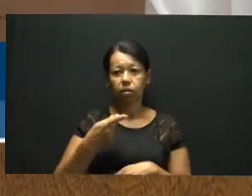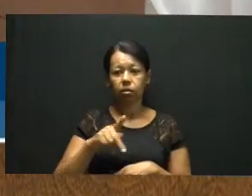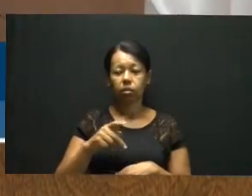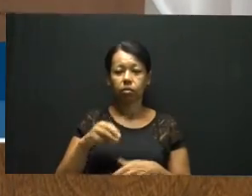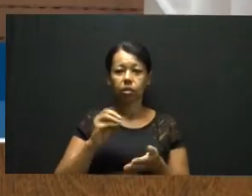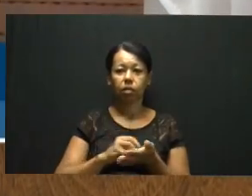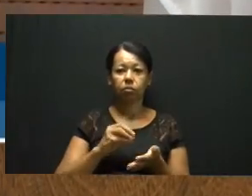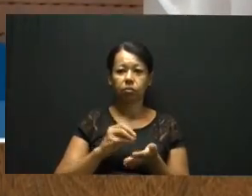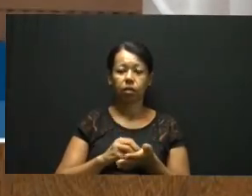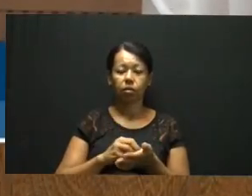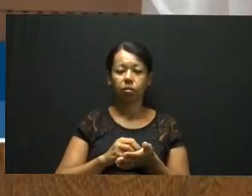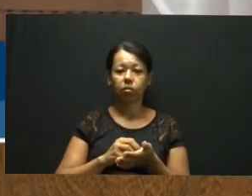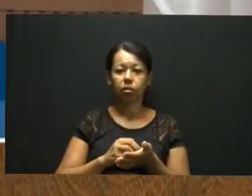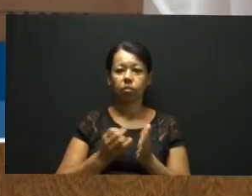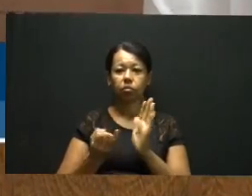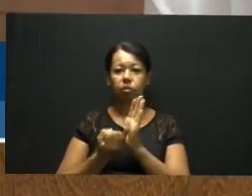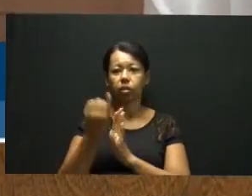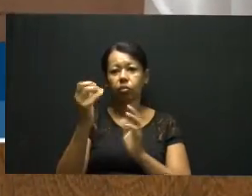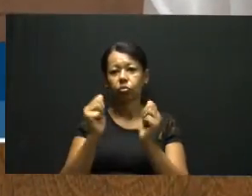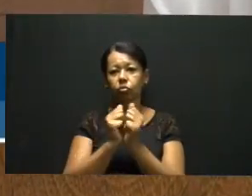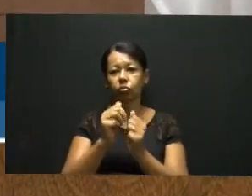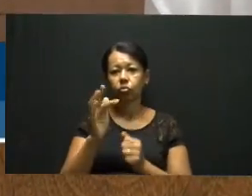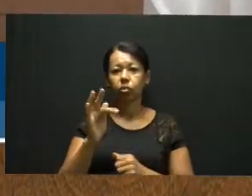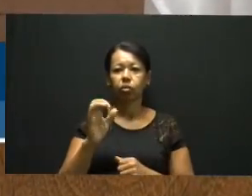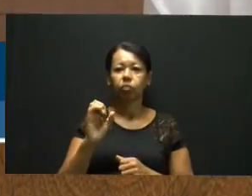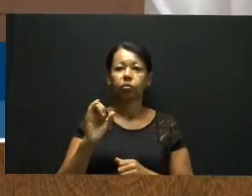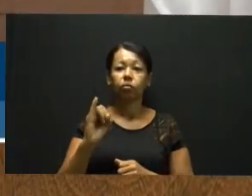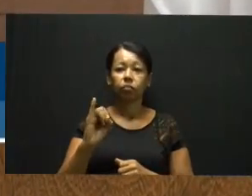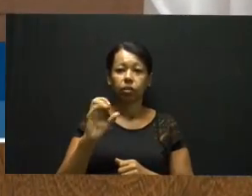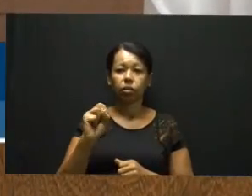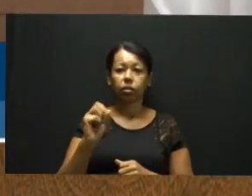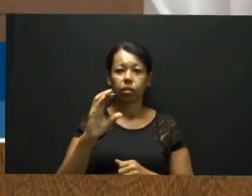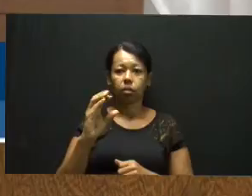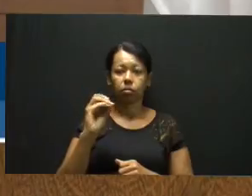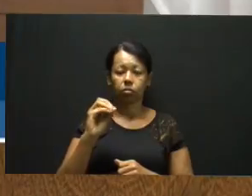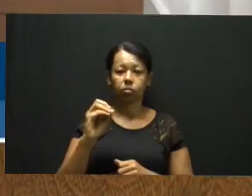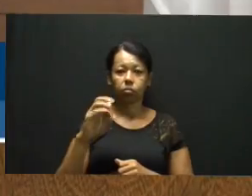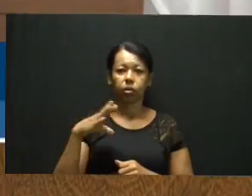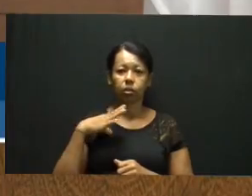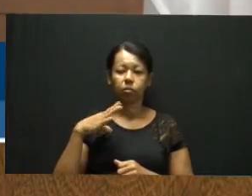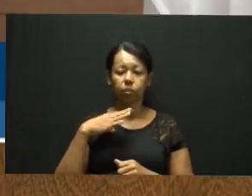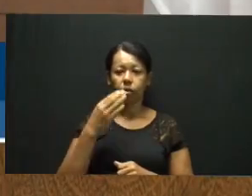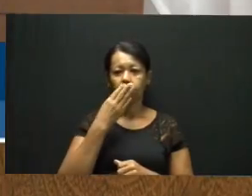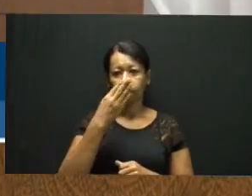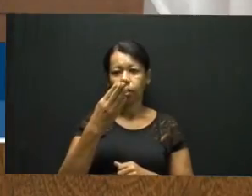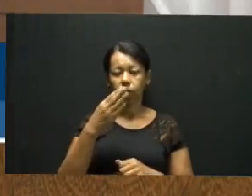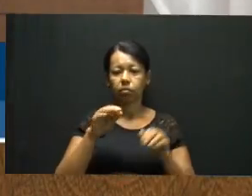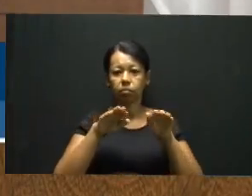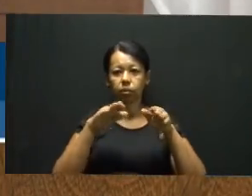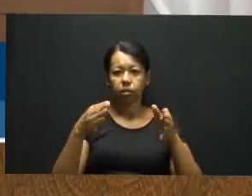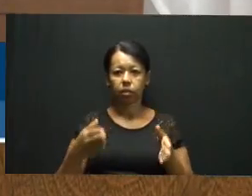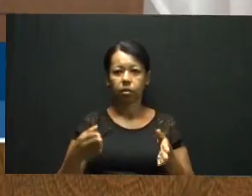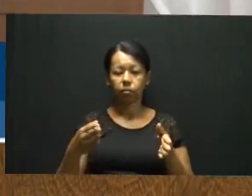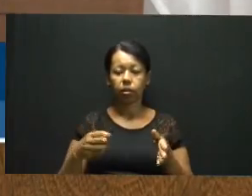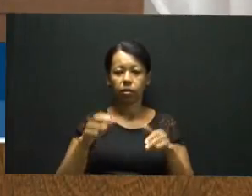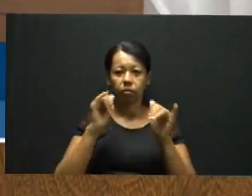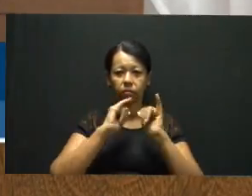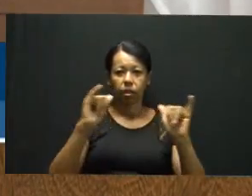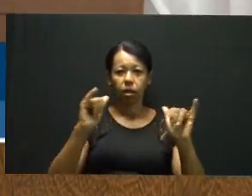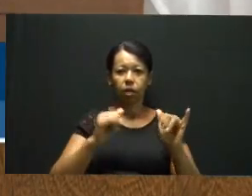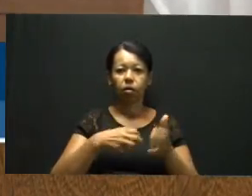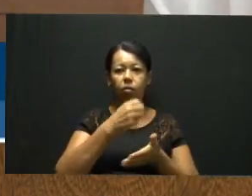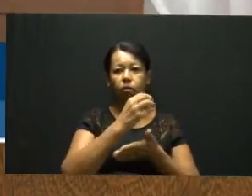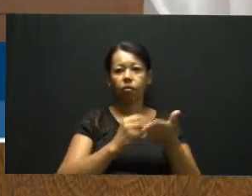tributárias junto ao fisco municipal. Requeiro à mesa da Câmara, na forma regimental, expedir